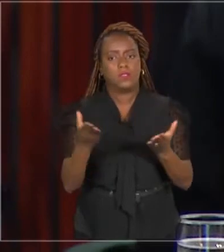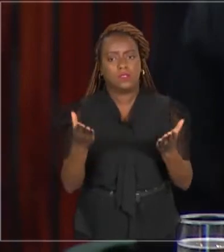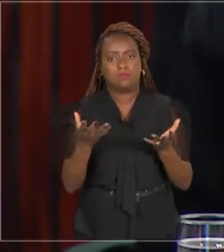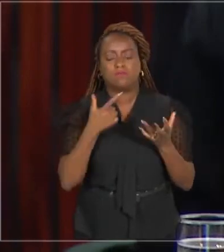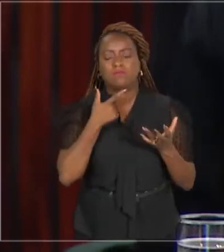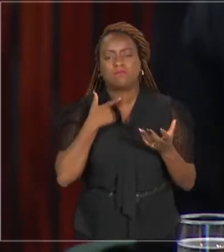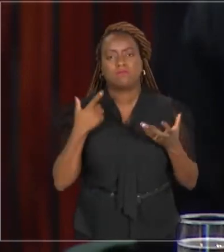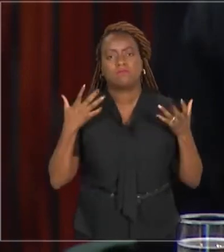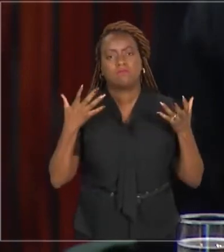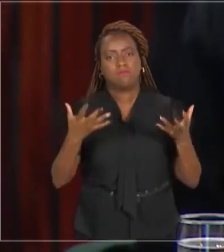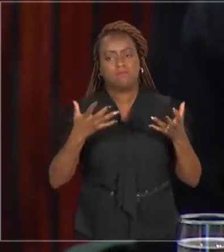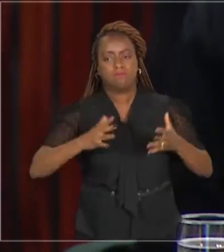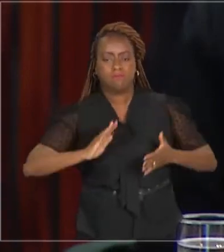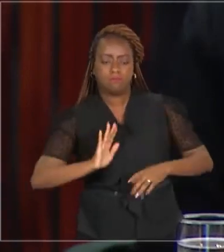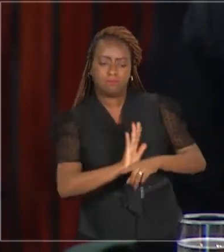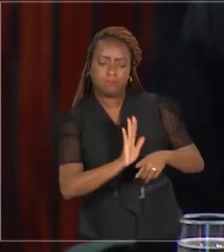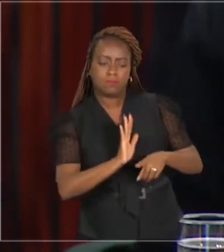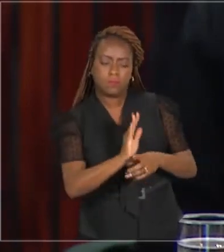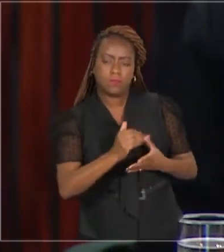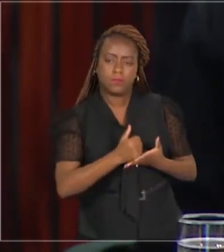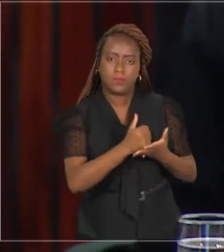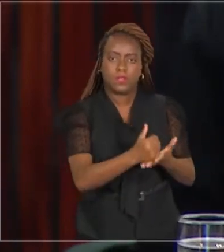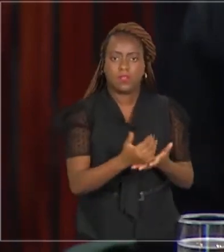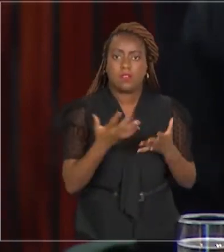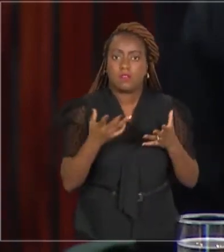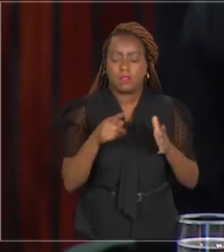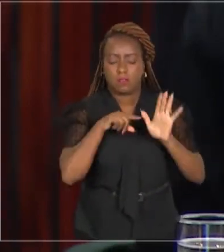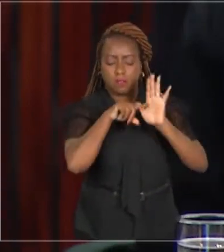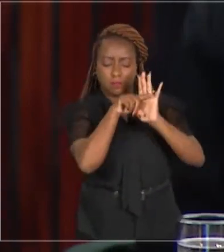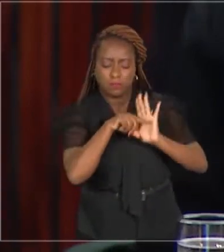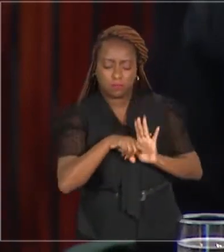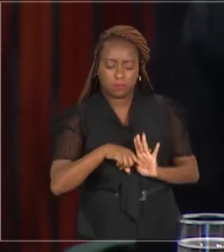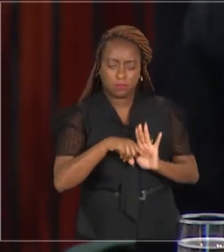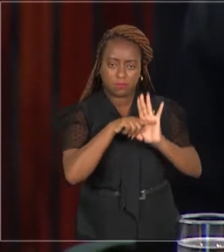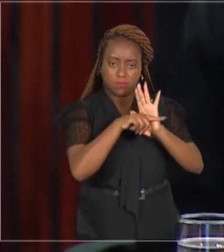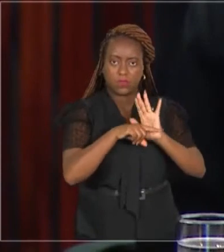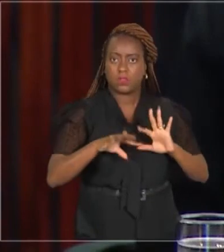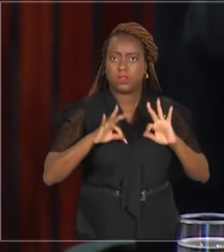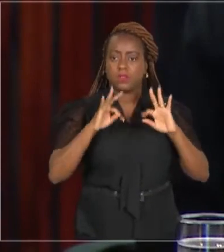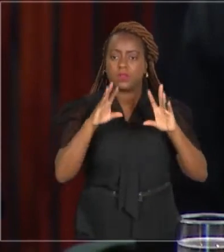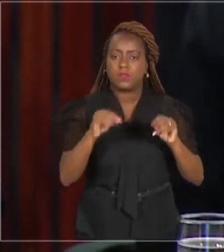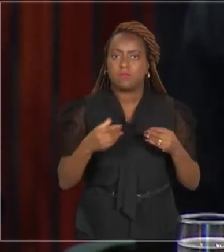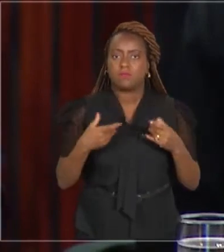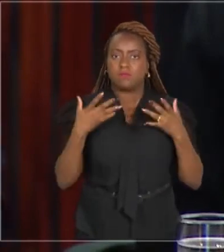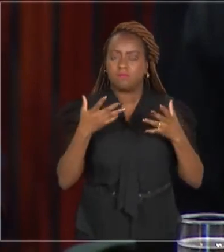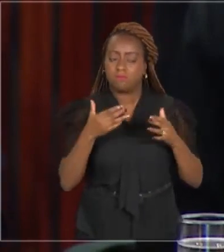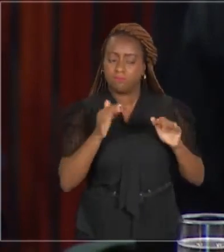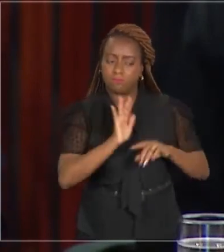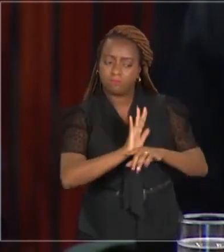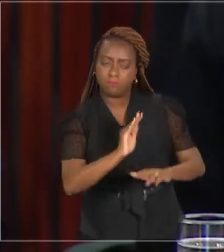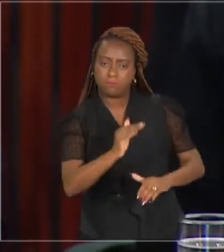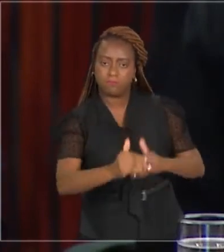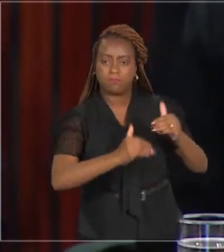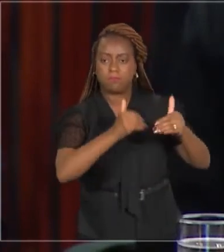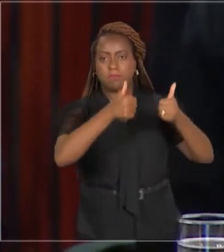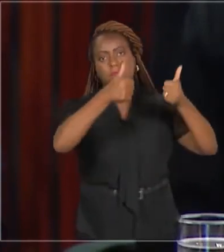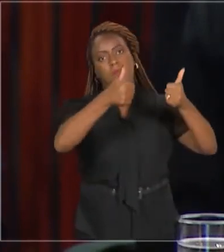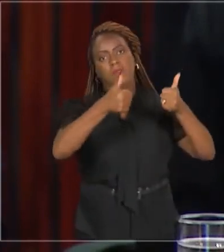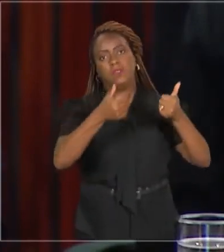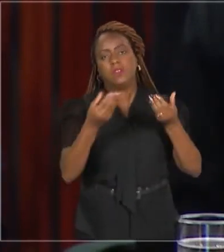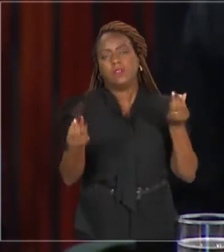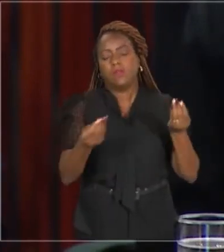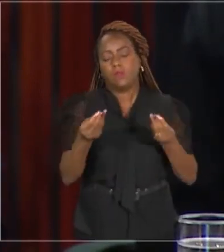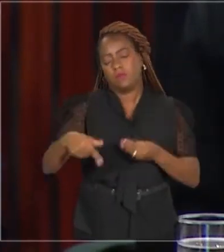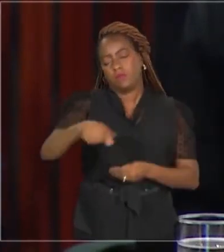que queiram auxiliar todos aqueles que queiram fiscalizar todos aqueles que queiram melhorar a forma